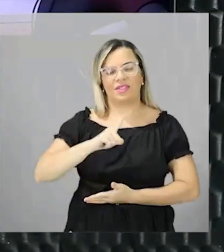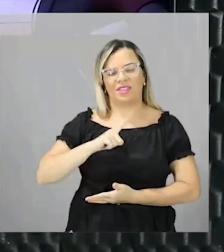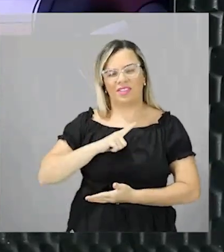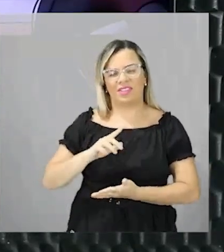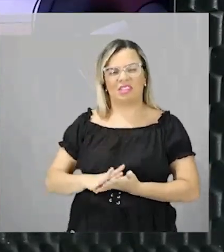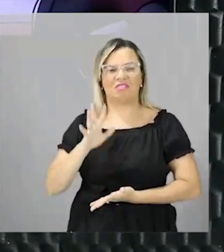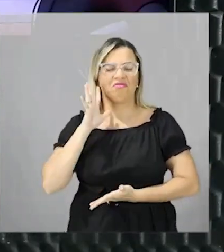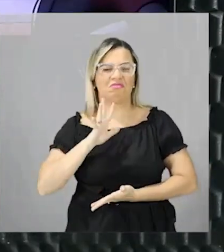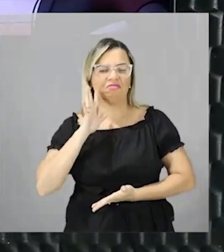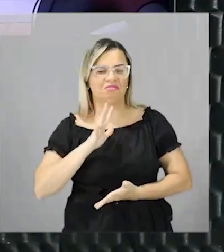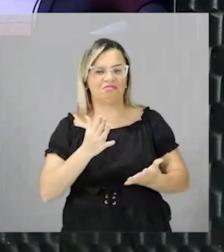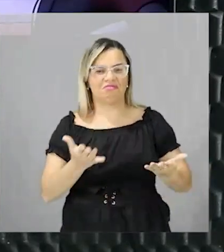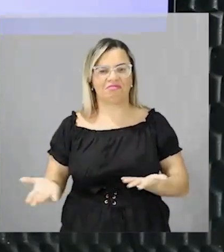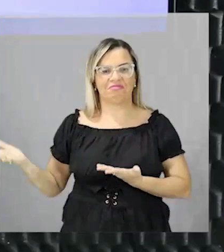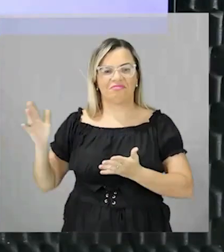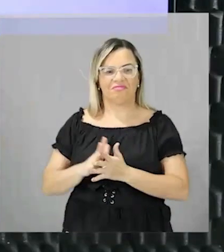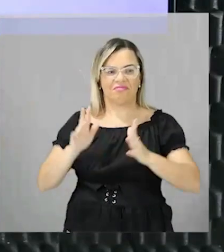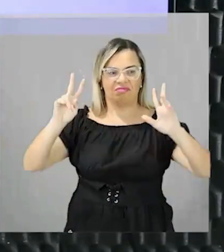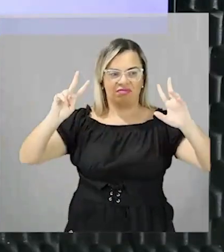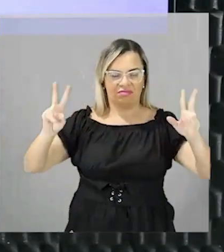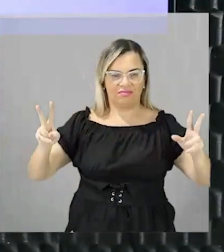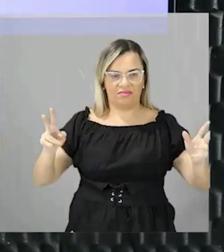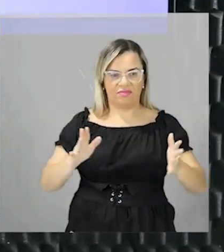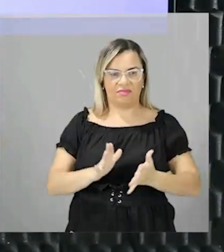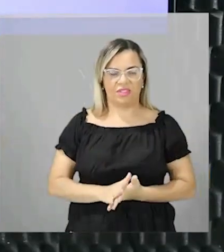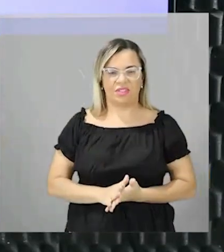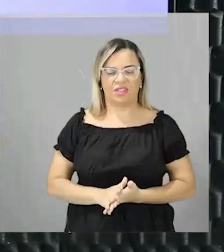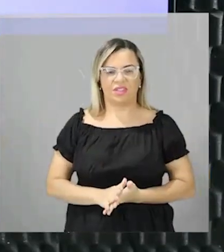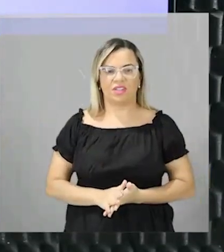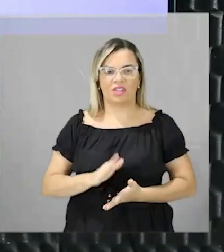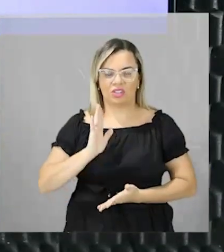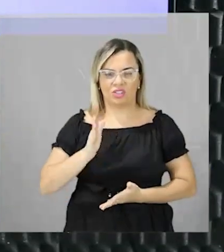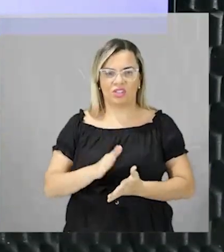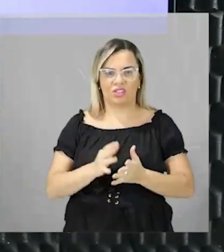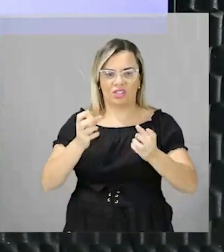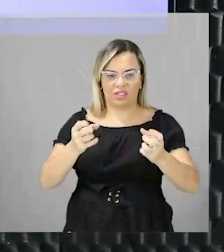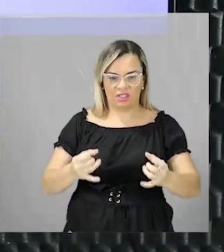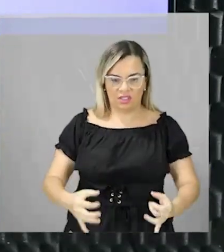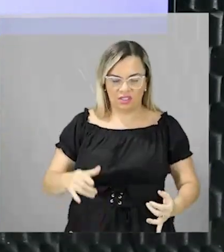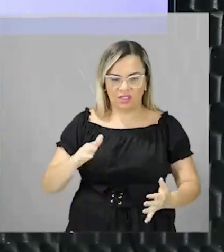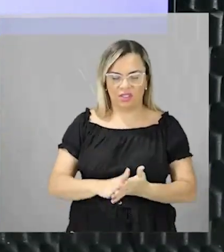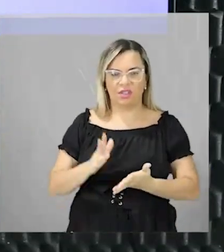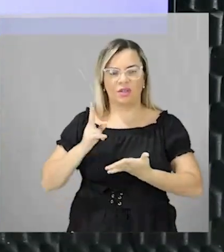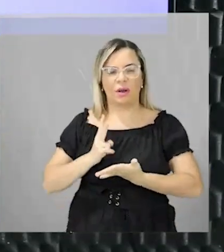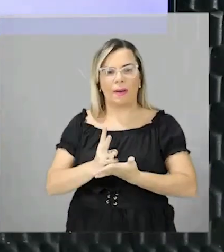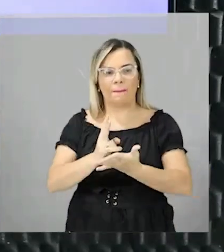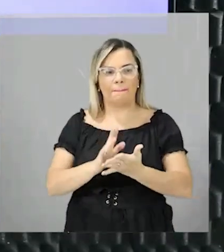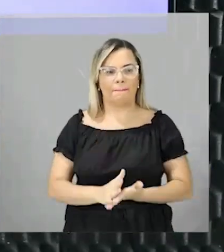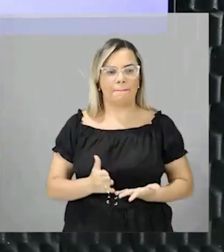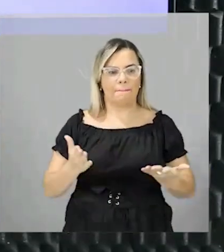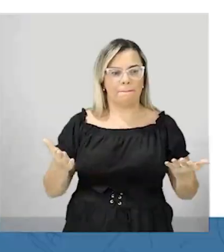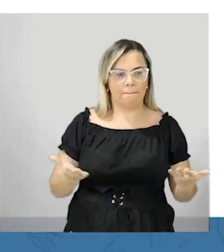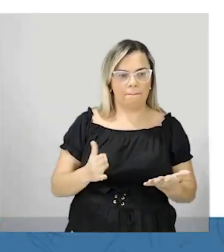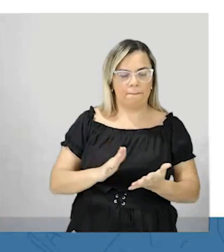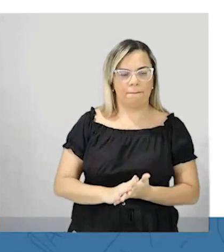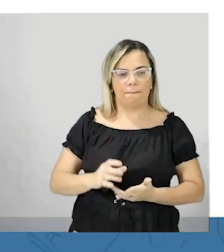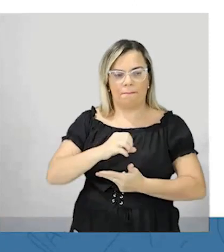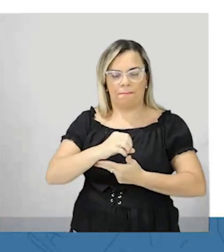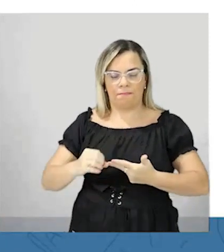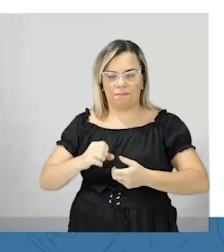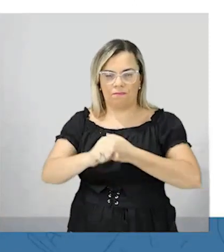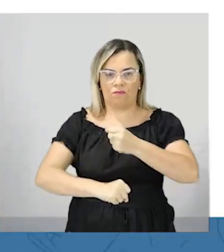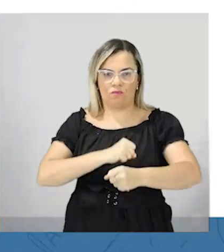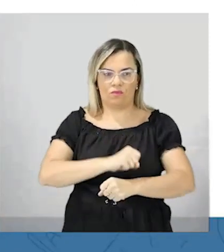coisa bacana sobre essa temática. Olha aí, ó, te falei que a gente está trabalhando sempre questão recente, Enem 2021,